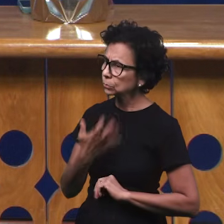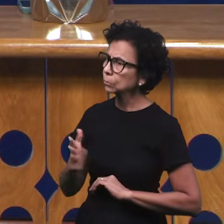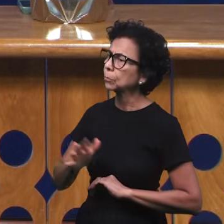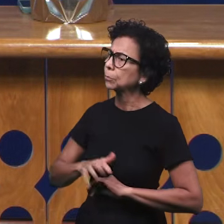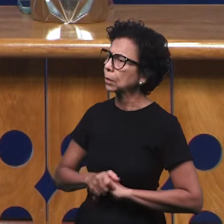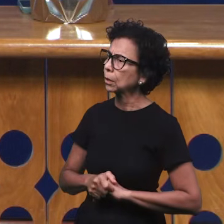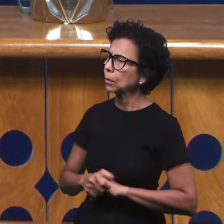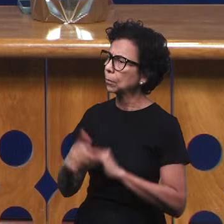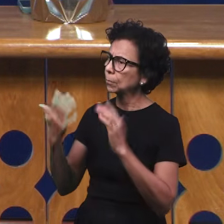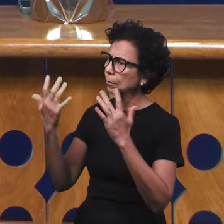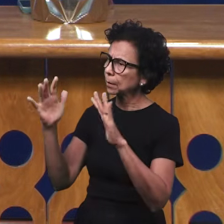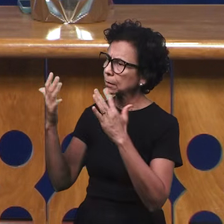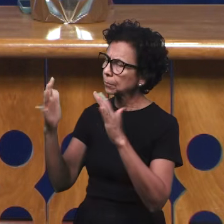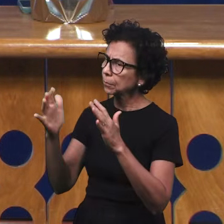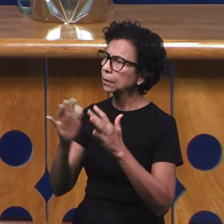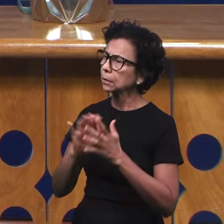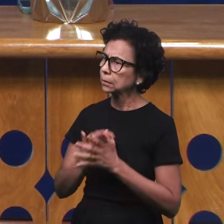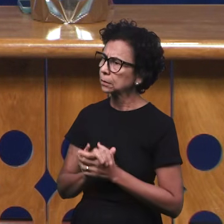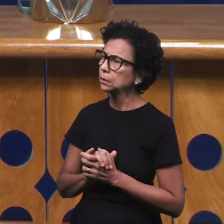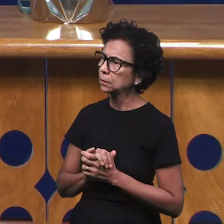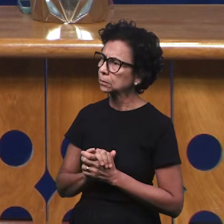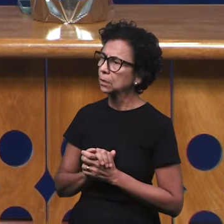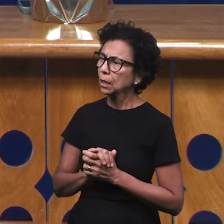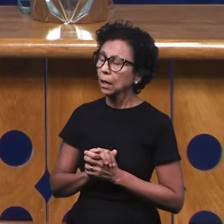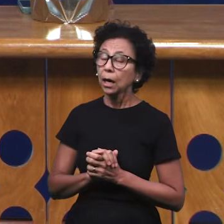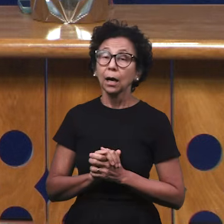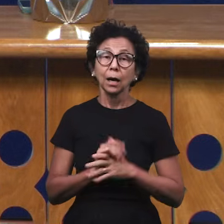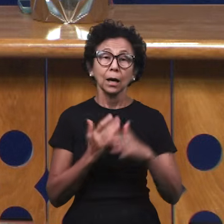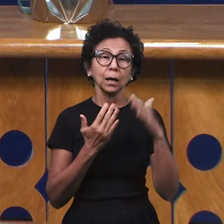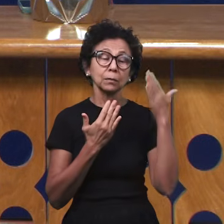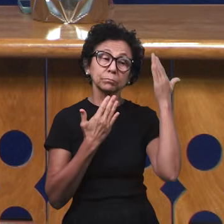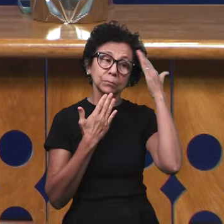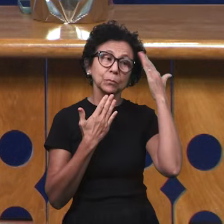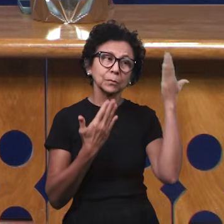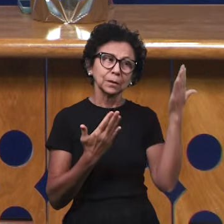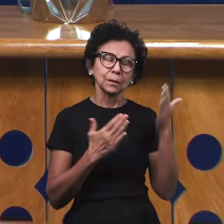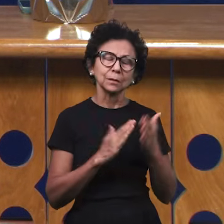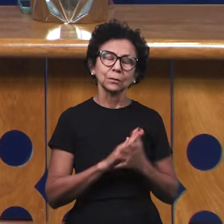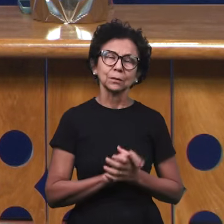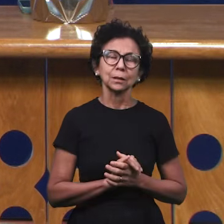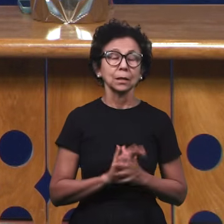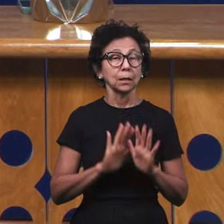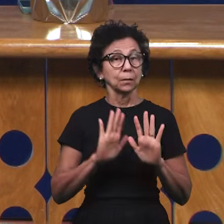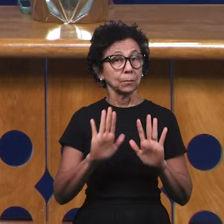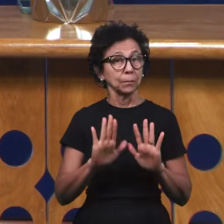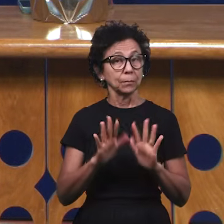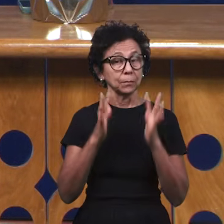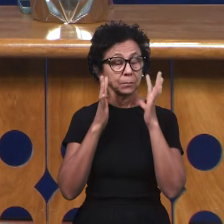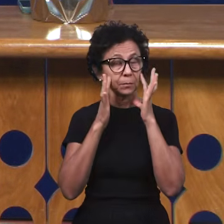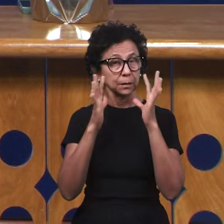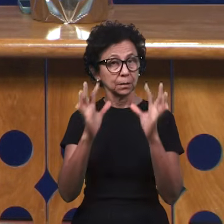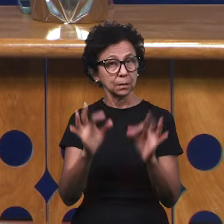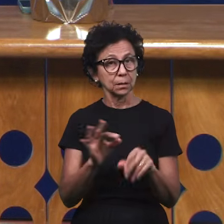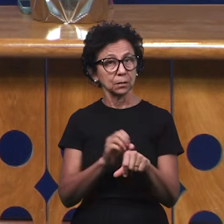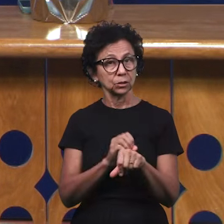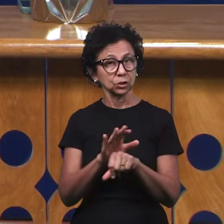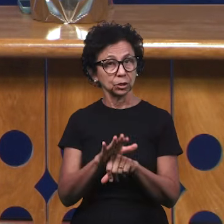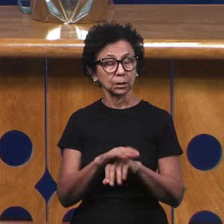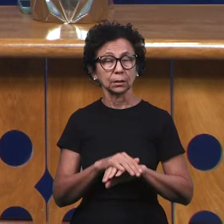você ser elogiado, vamos dizer assim, reconhecido. Mas há uma recomendação muito importante